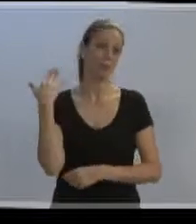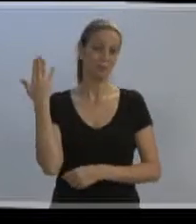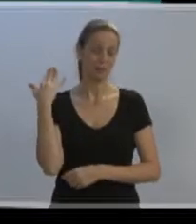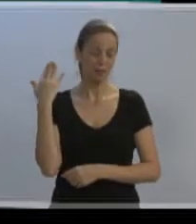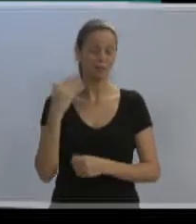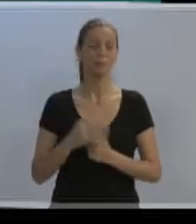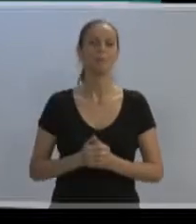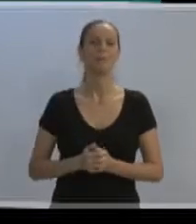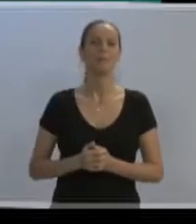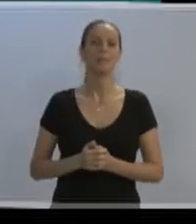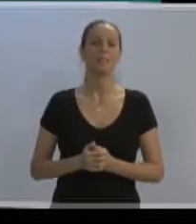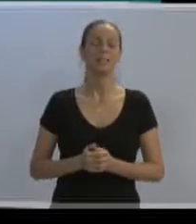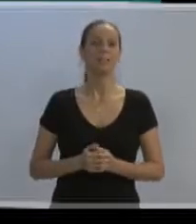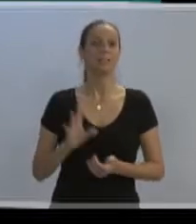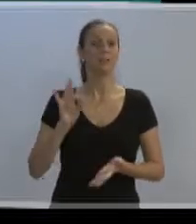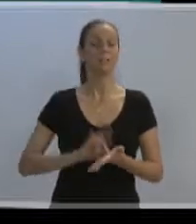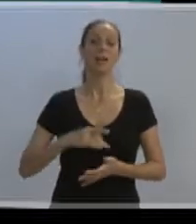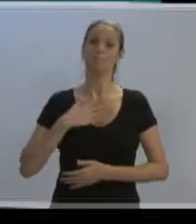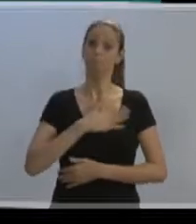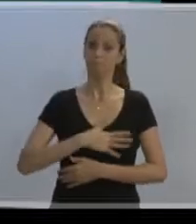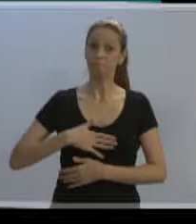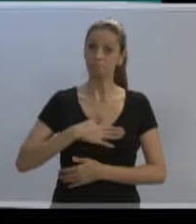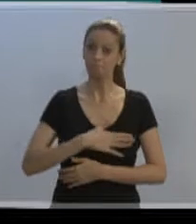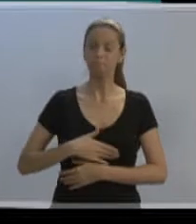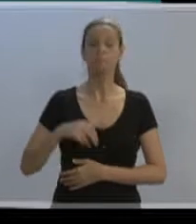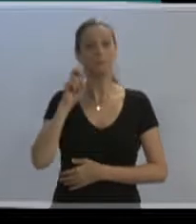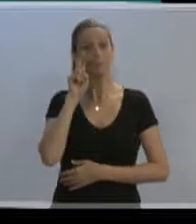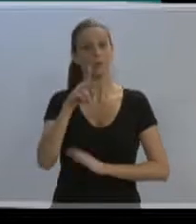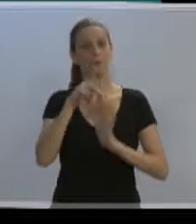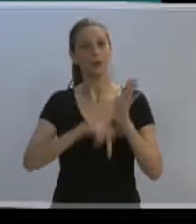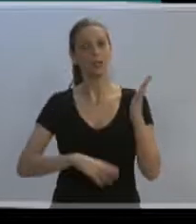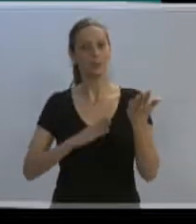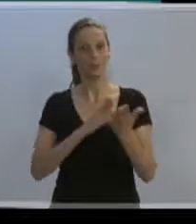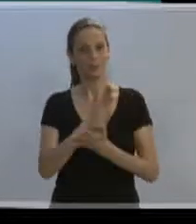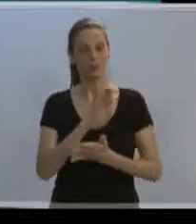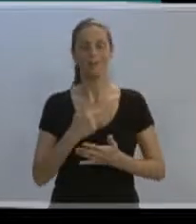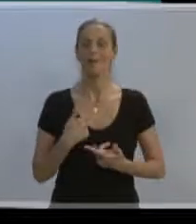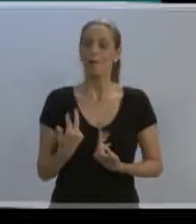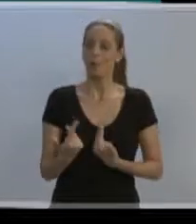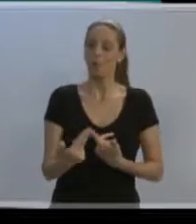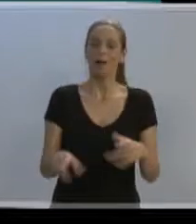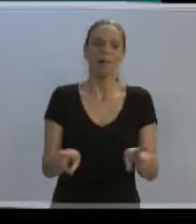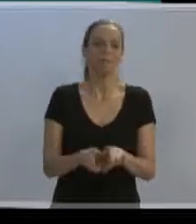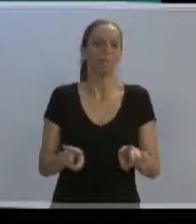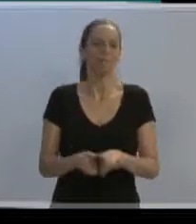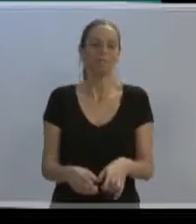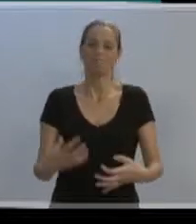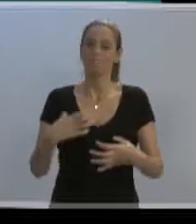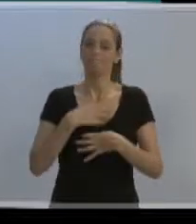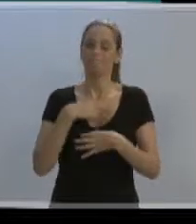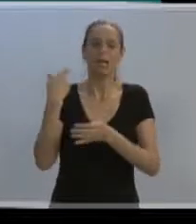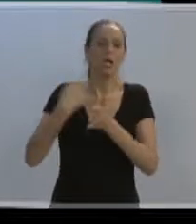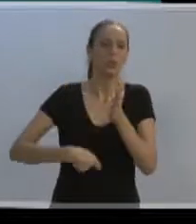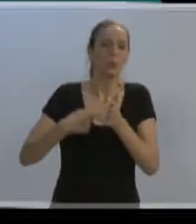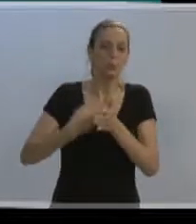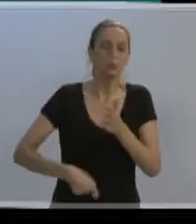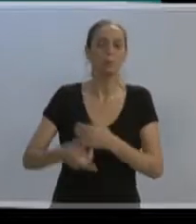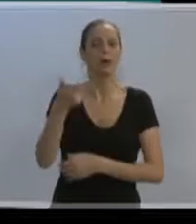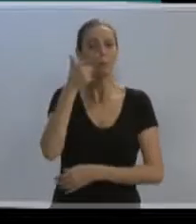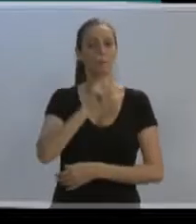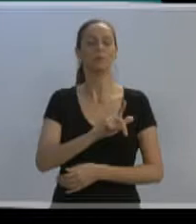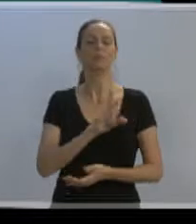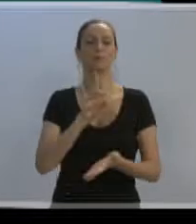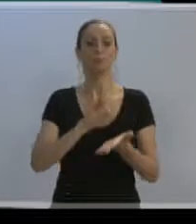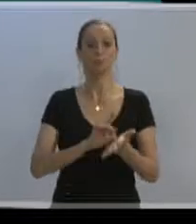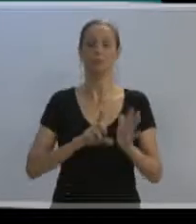me falou a satisfação que teve na realização disso. E eu tive essa mesma sensação na luta que foi para que a gente consiga ter